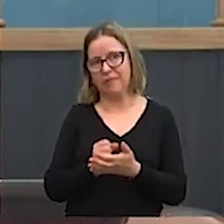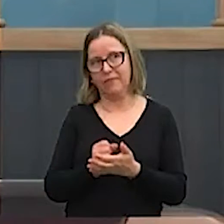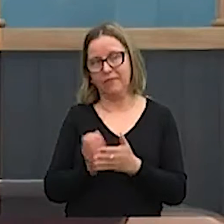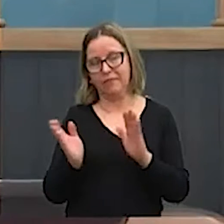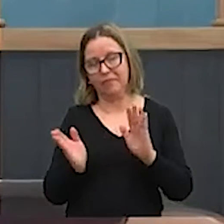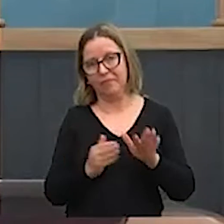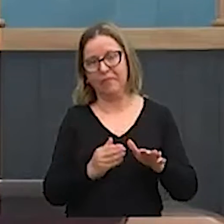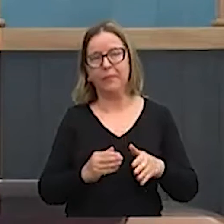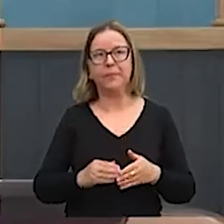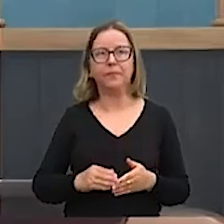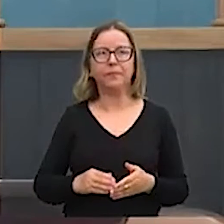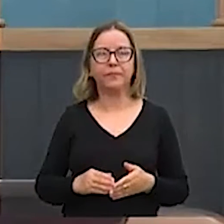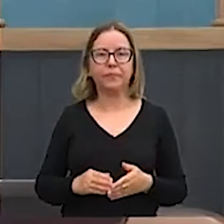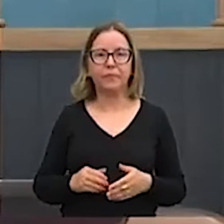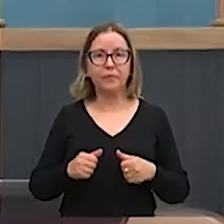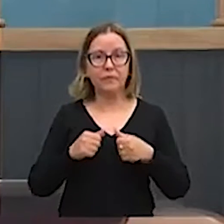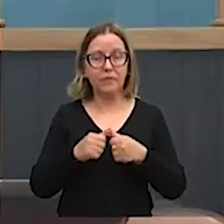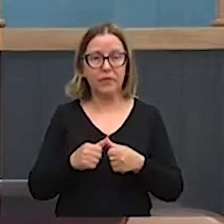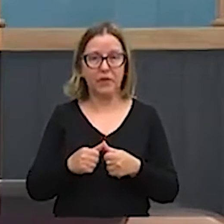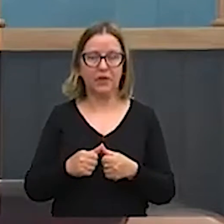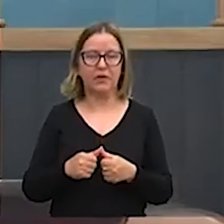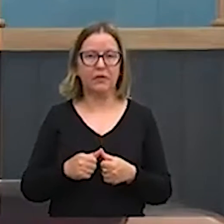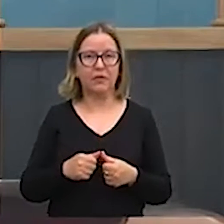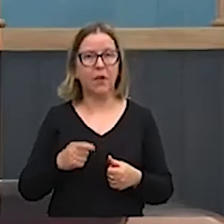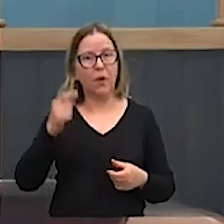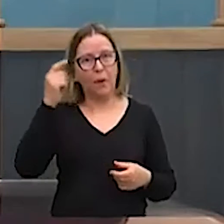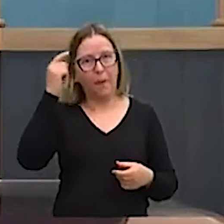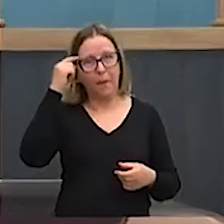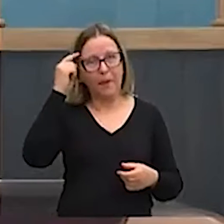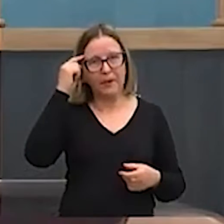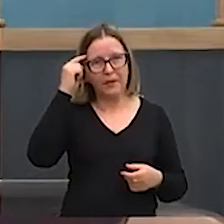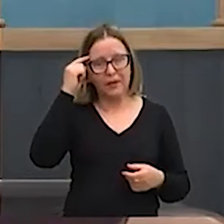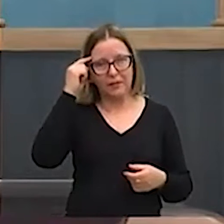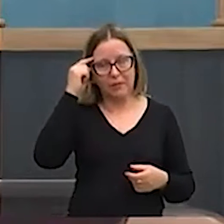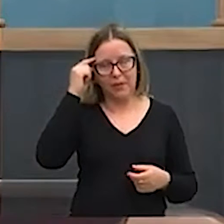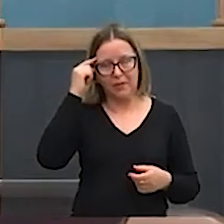Essa é uma posição da igreja unitariana,